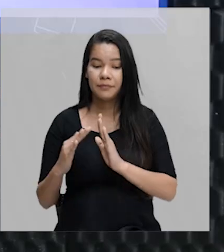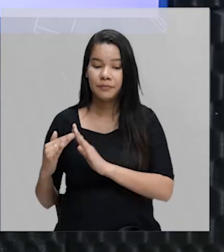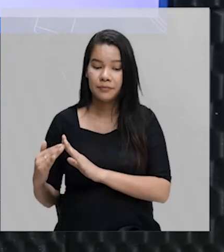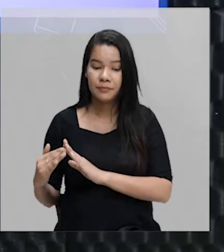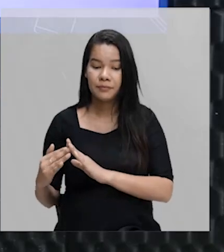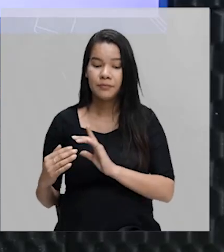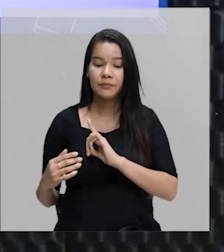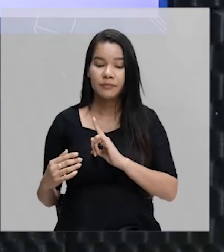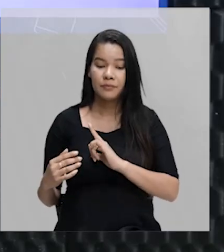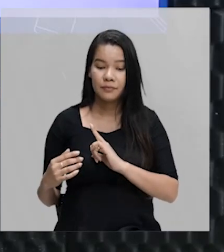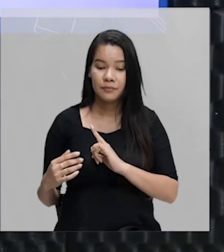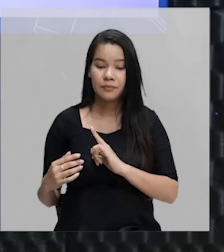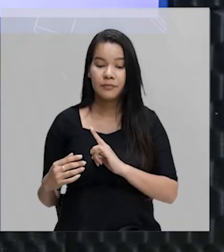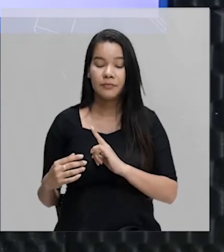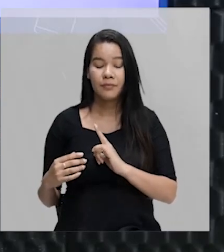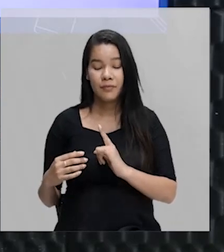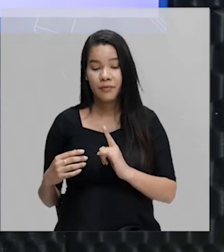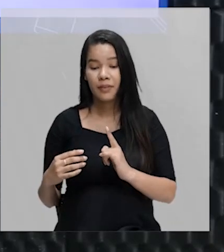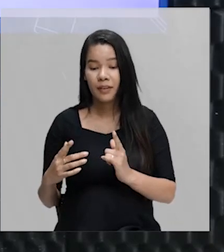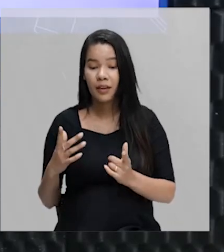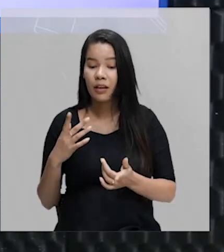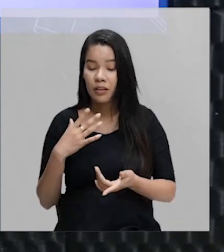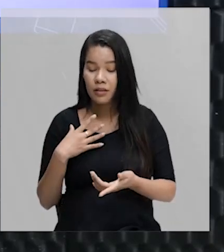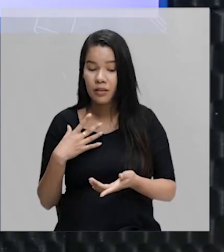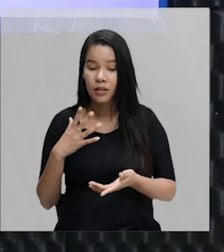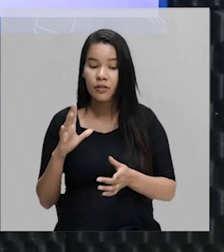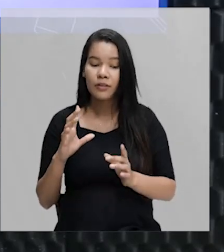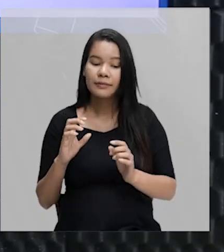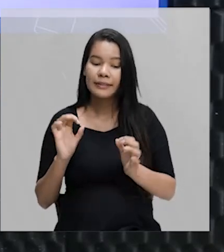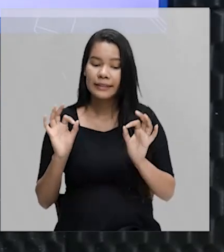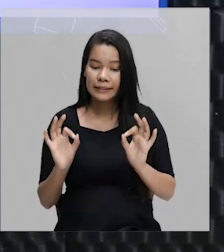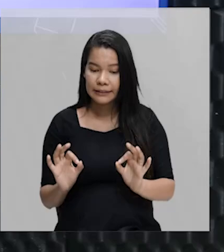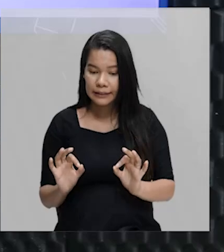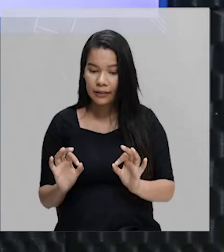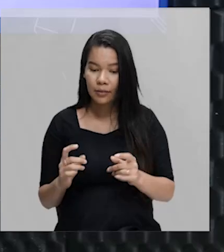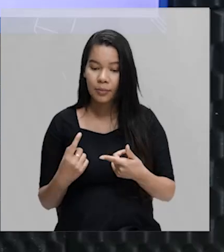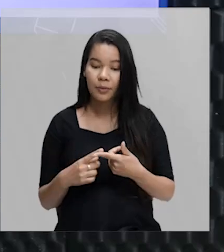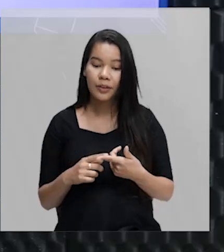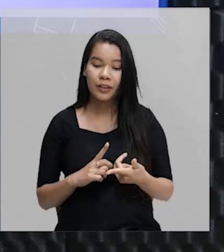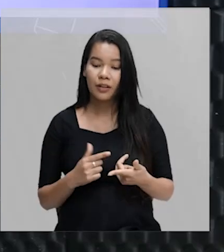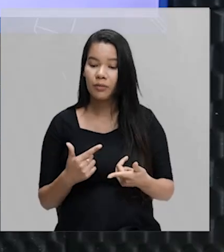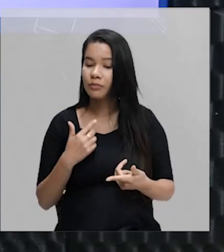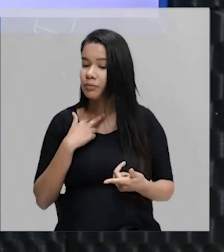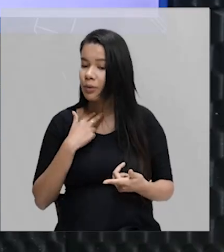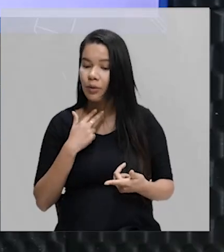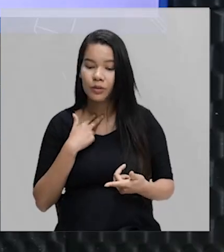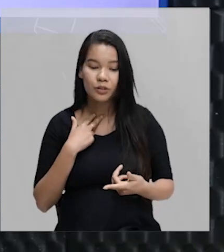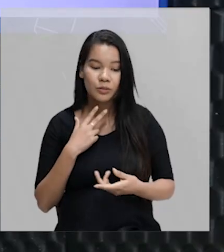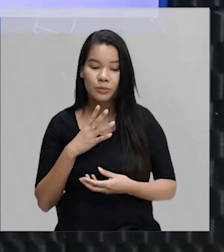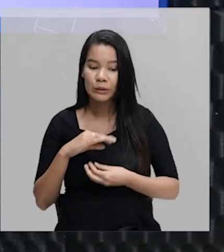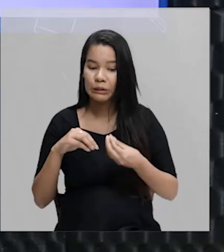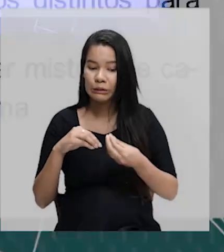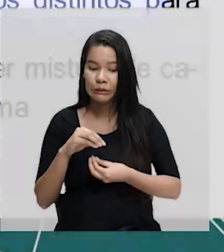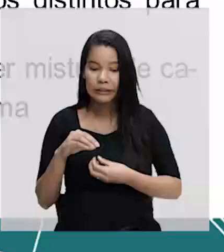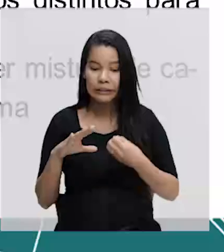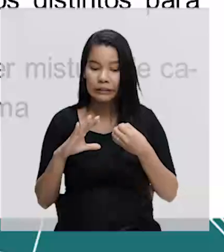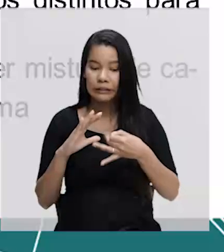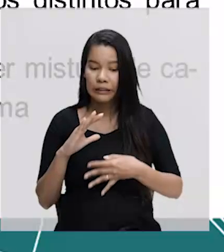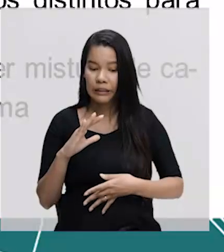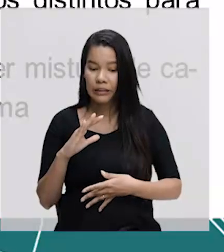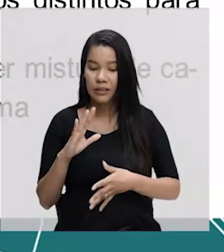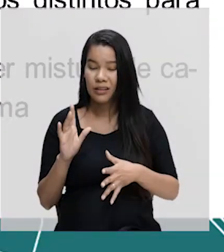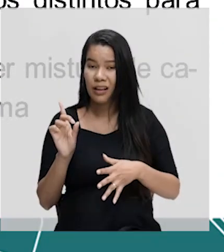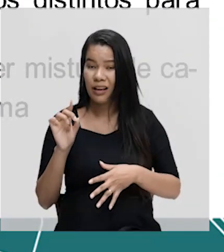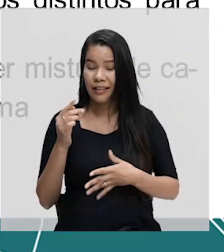pode obter mistura de características cruzando animais de raças diferentes da mesma espécie. Pessoal, falso, né?